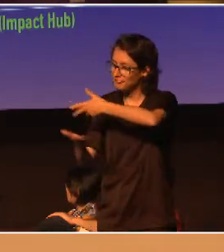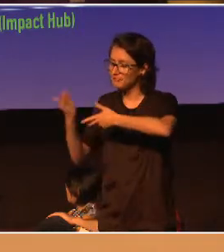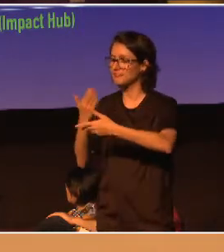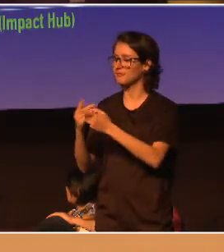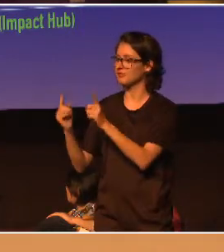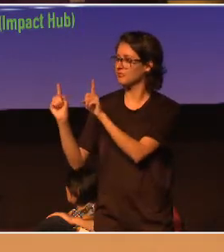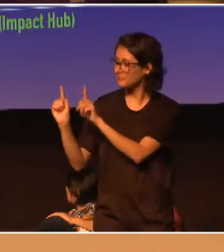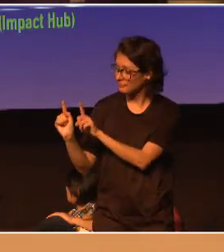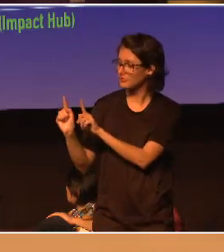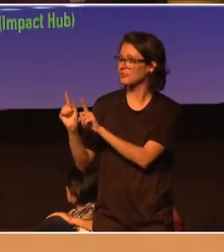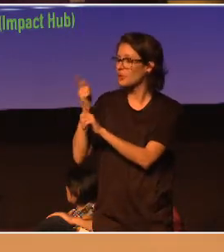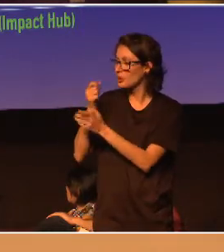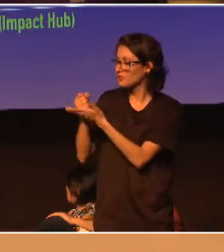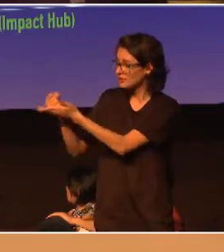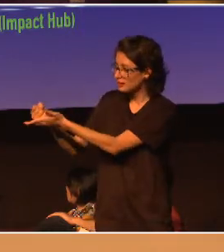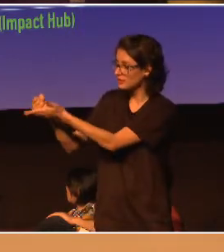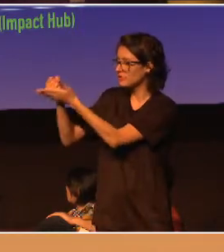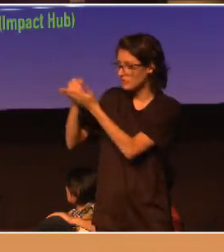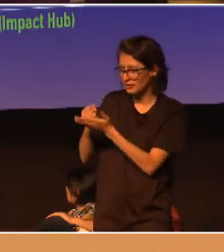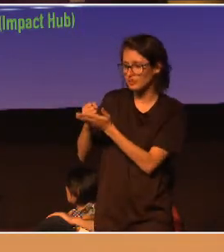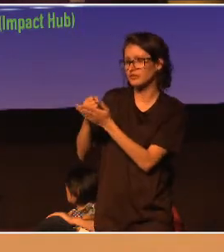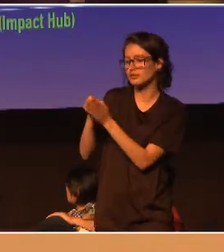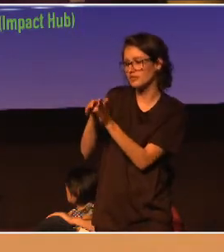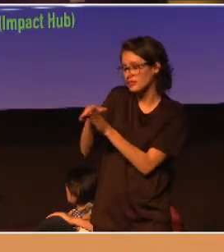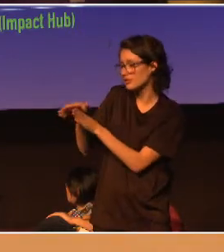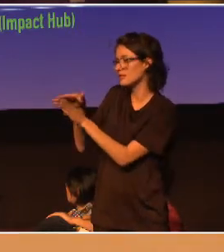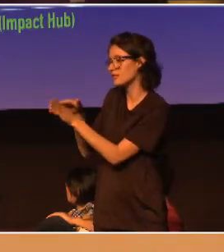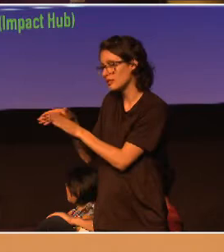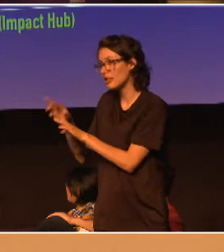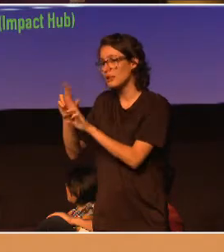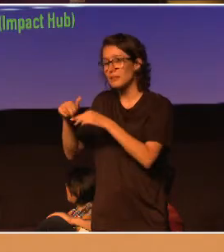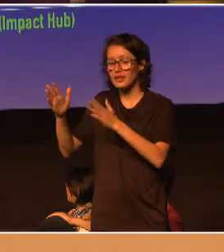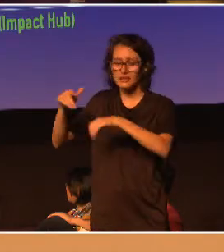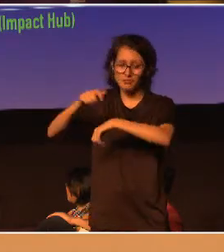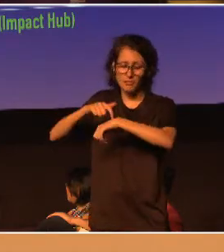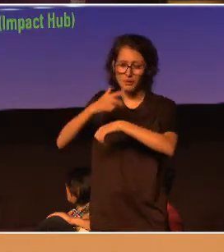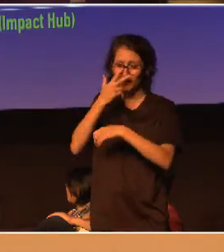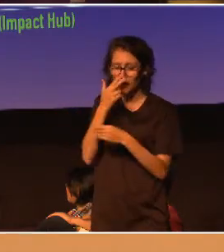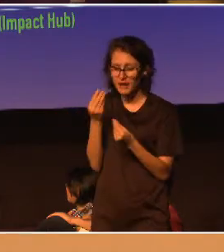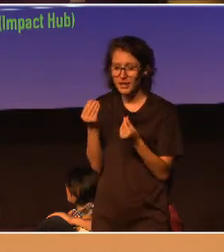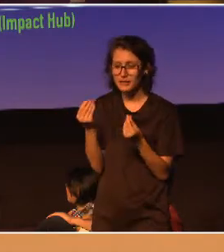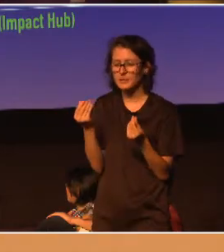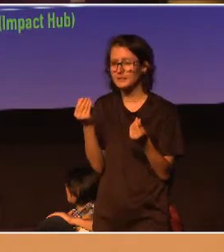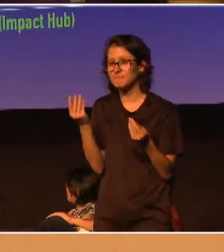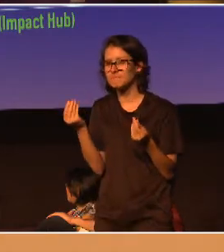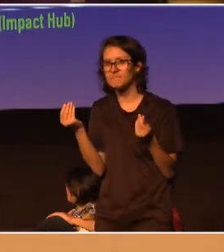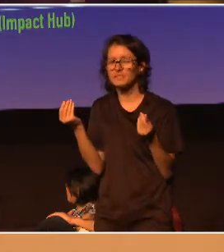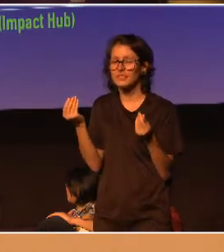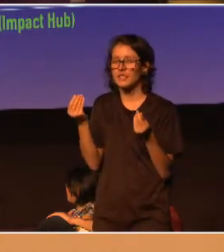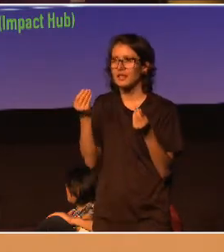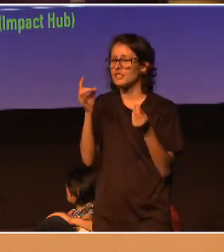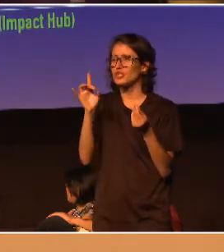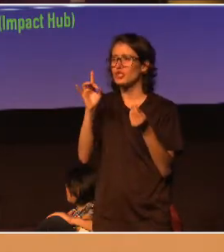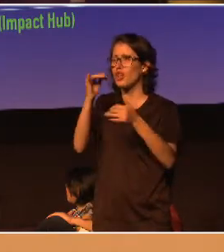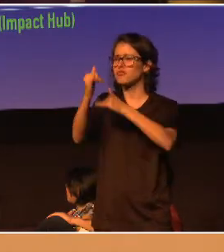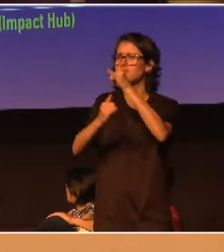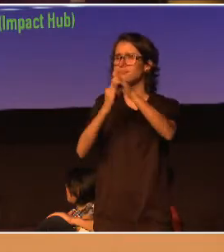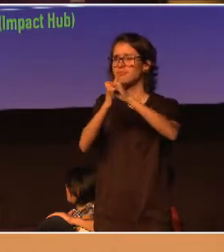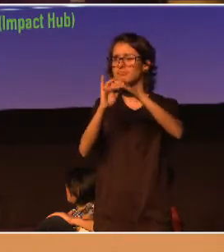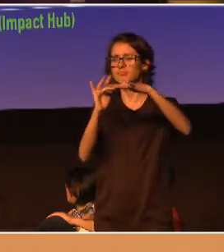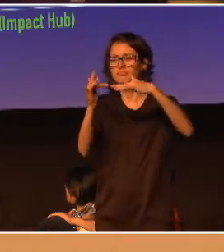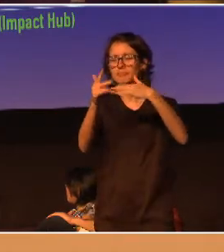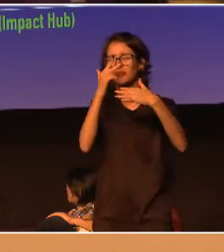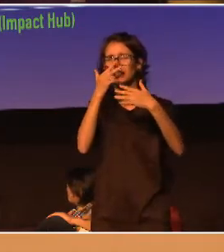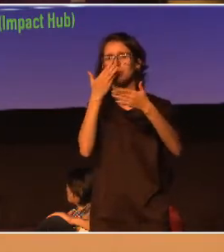serem mentoras. Isso é muito importante, né? Porque às vezes nós estamos vivendo numa era da digitalização das relações, e às vezes a gente perde